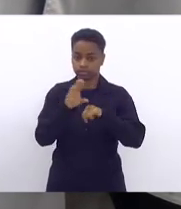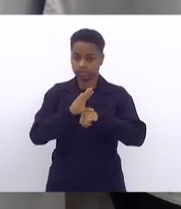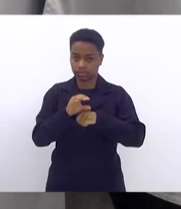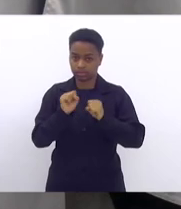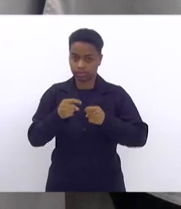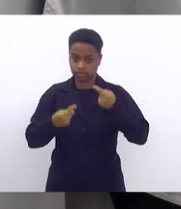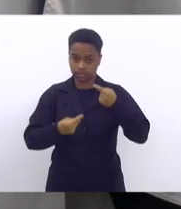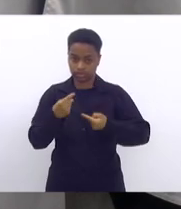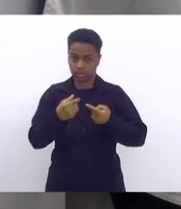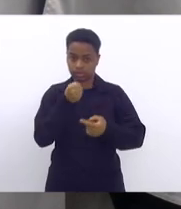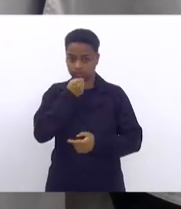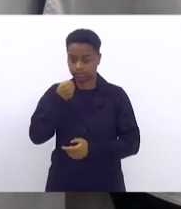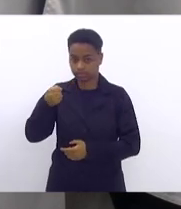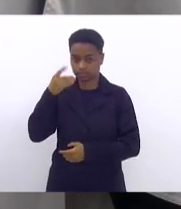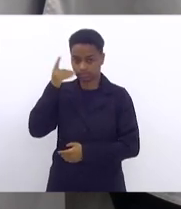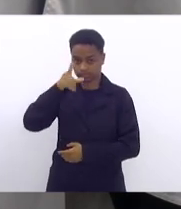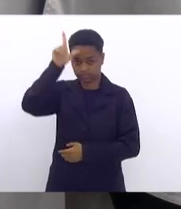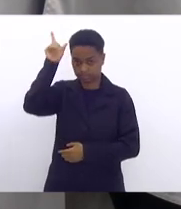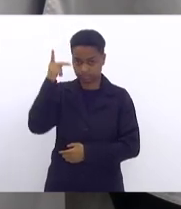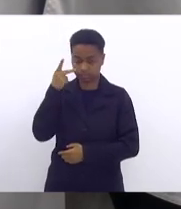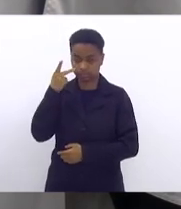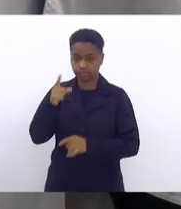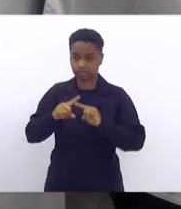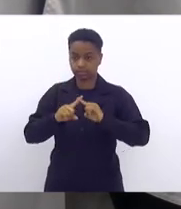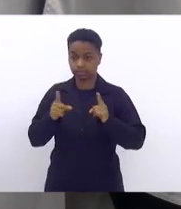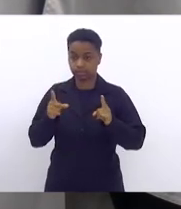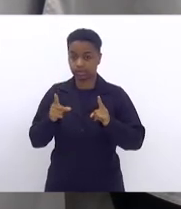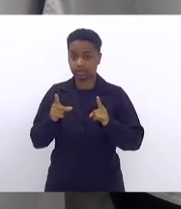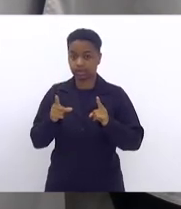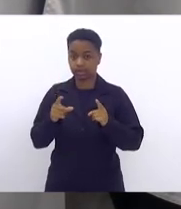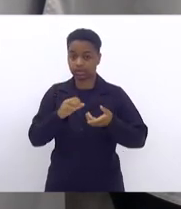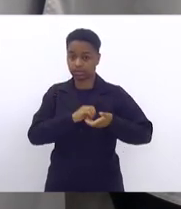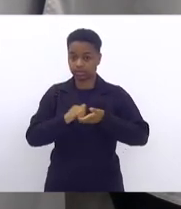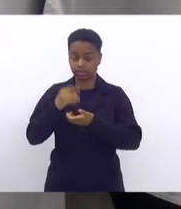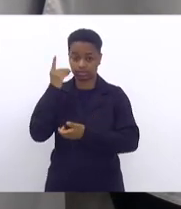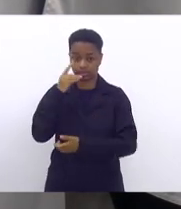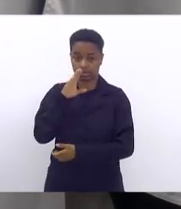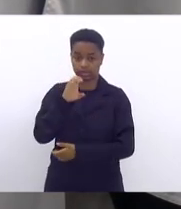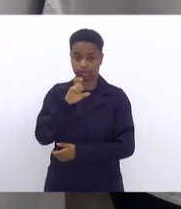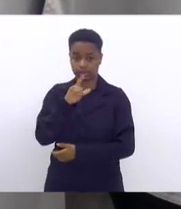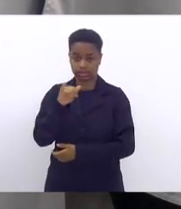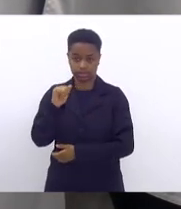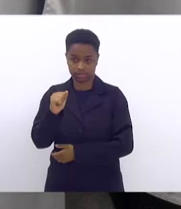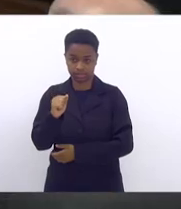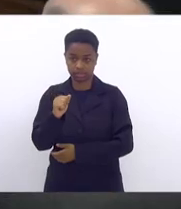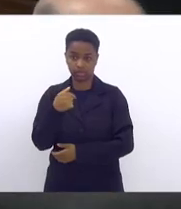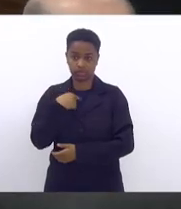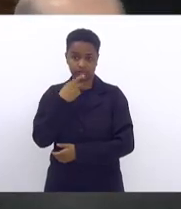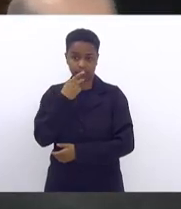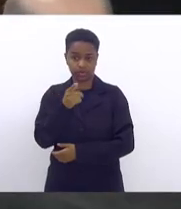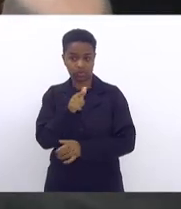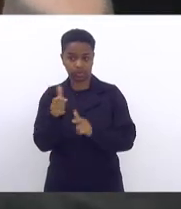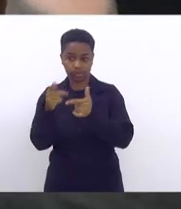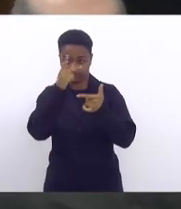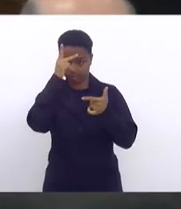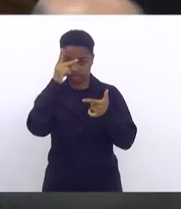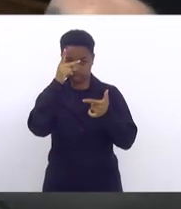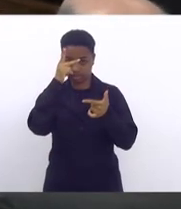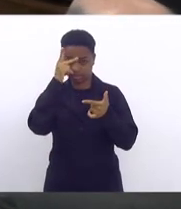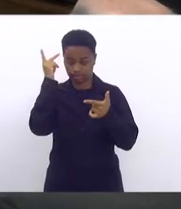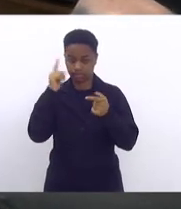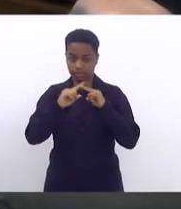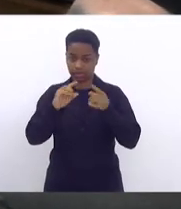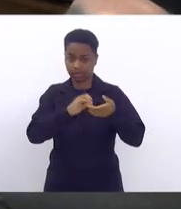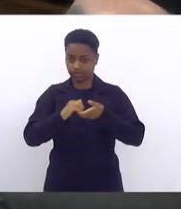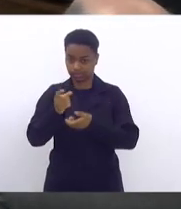passo a palavra para o deputado Luiz Paulo, mas sem antes cumprimentar a deputada Célia Jordão, que eu falei os deputados, não falei Vossa Excelência.